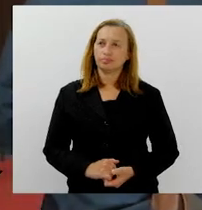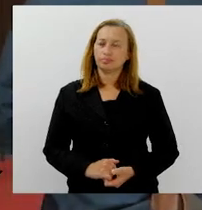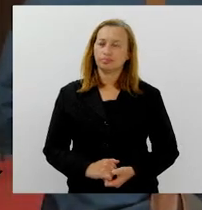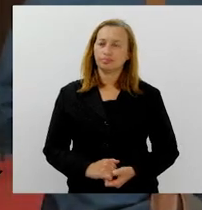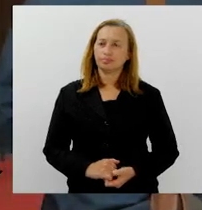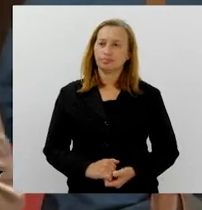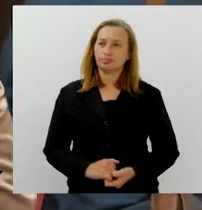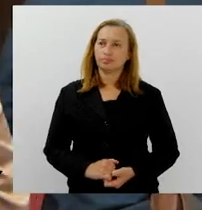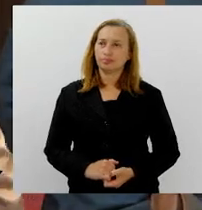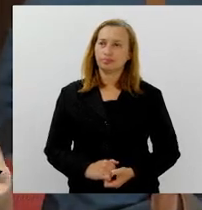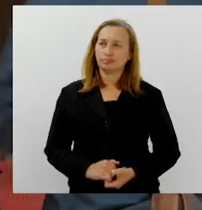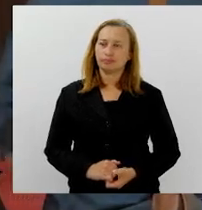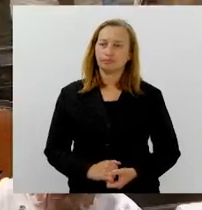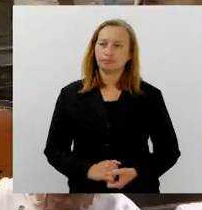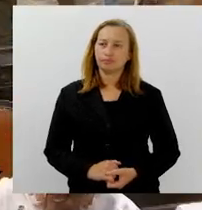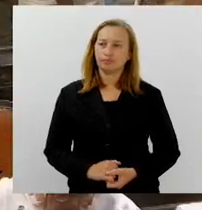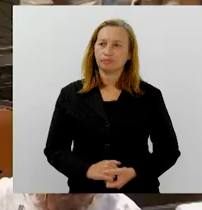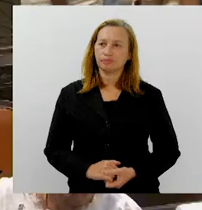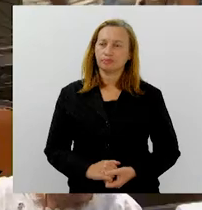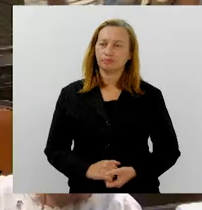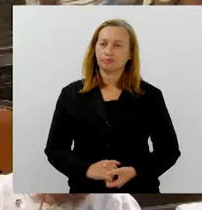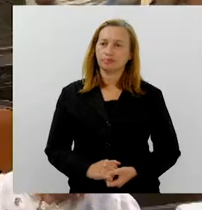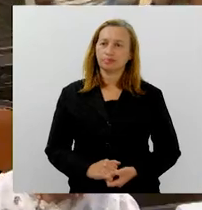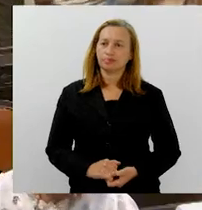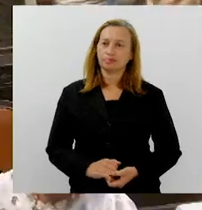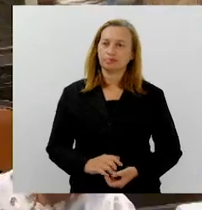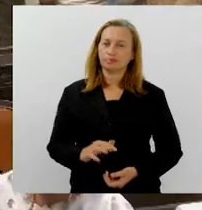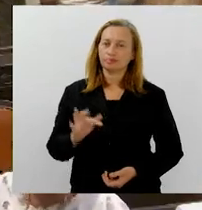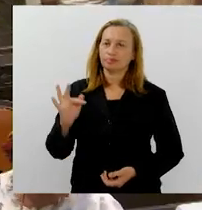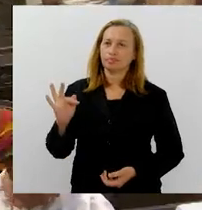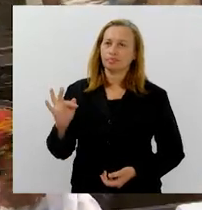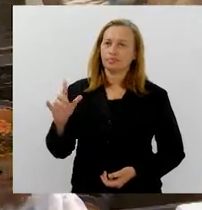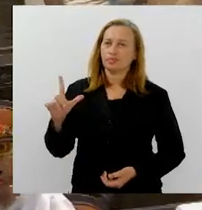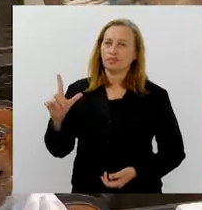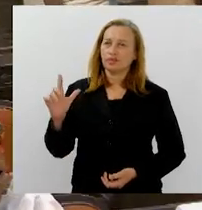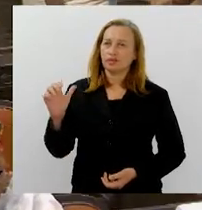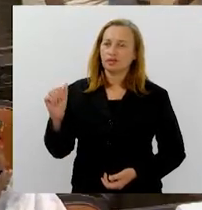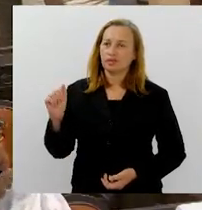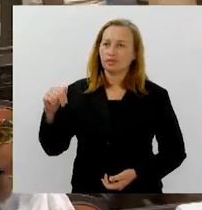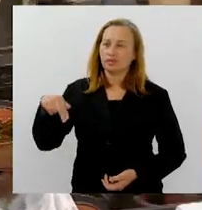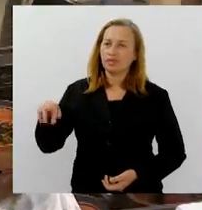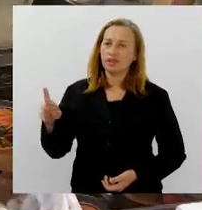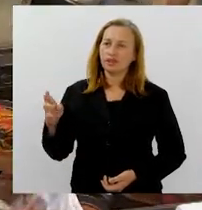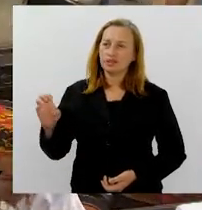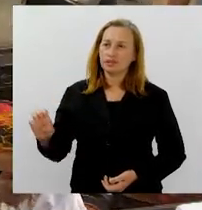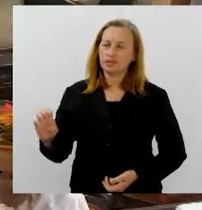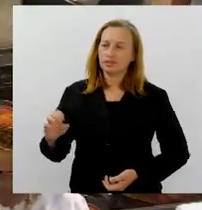Próximo agraciado, Francis Ivanovic.